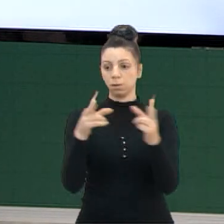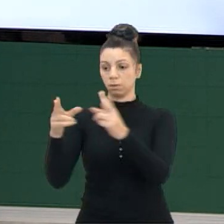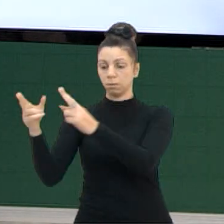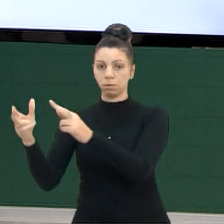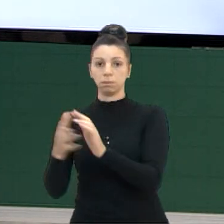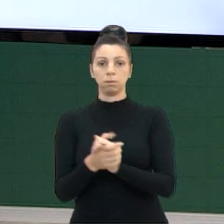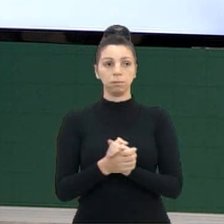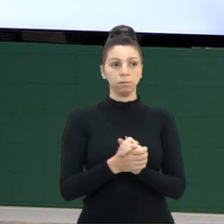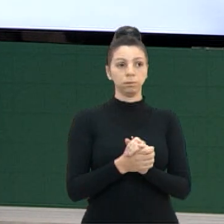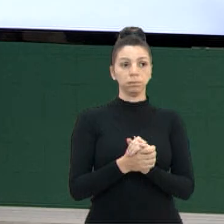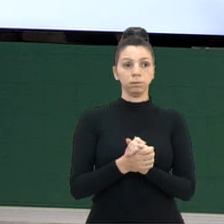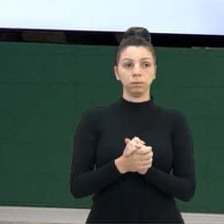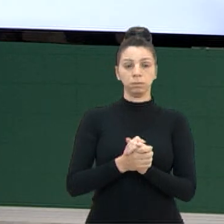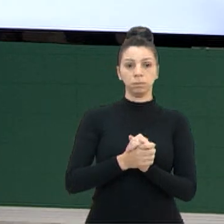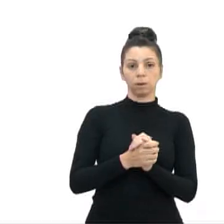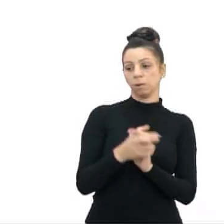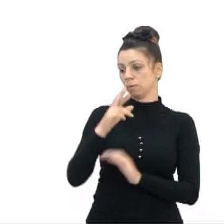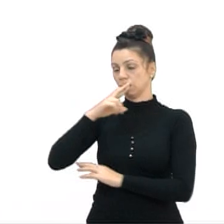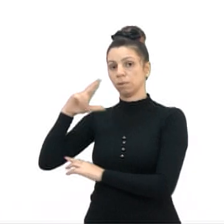menos 0,8,